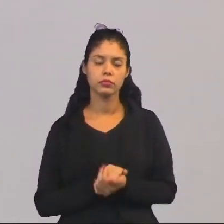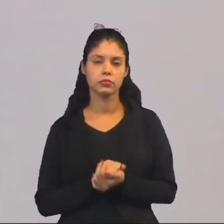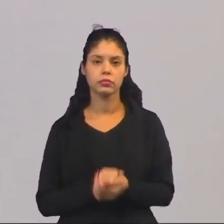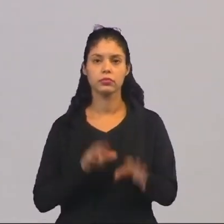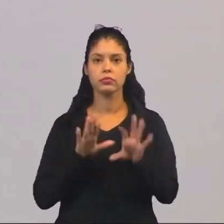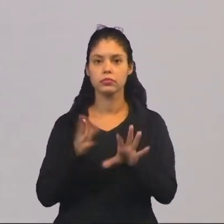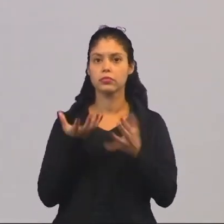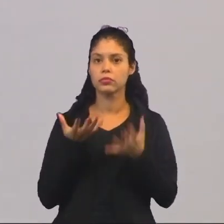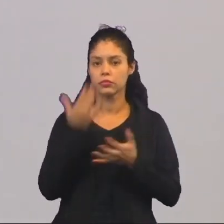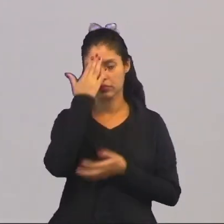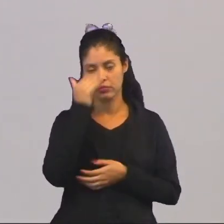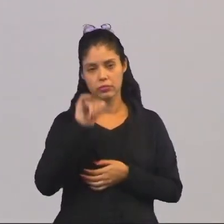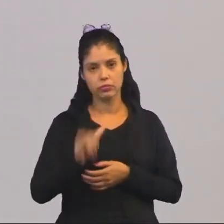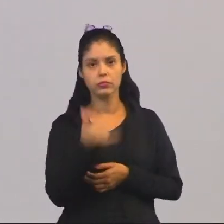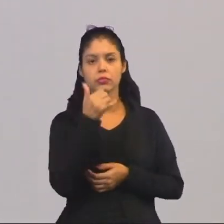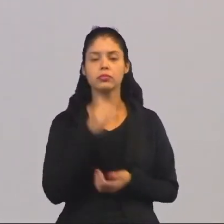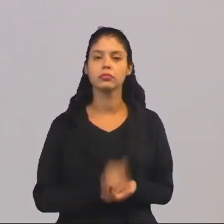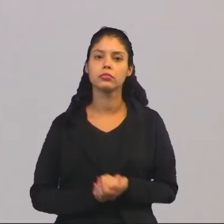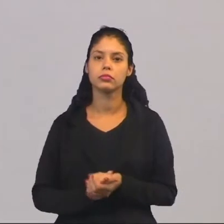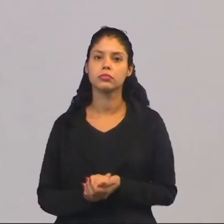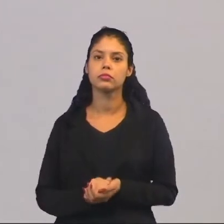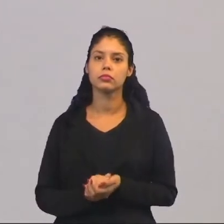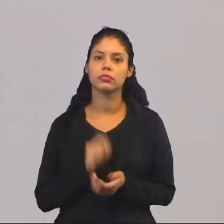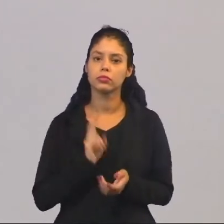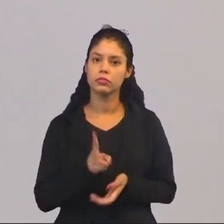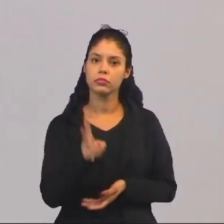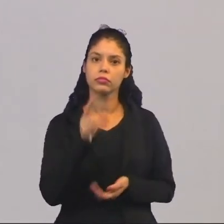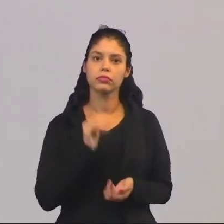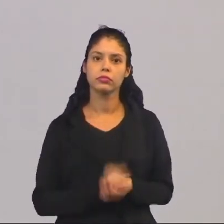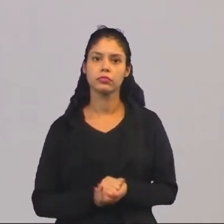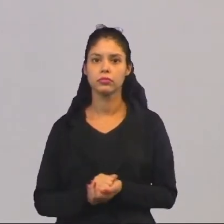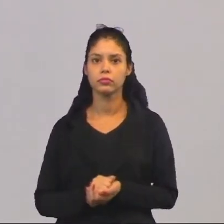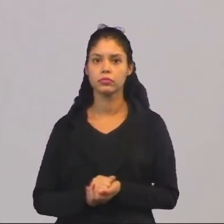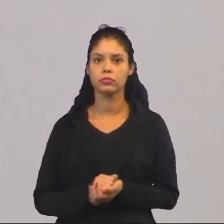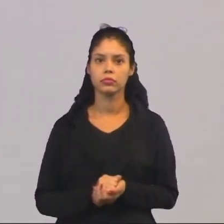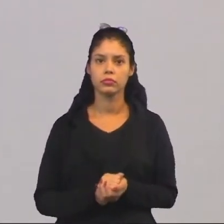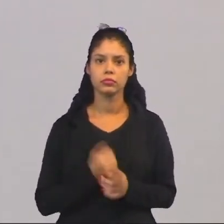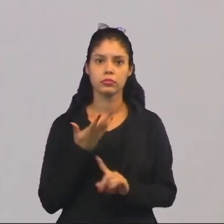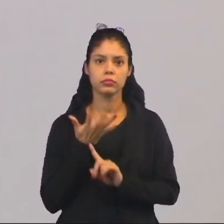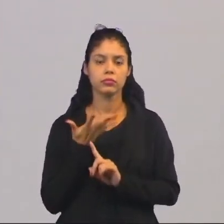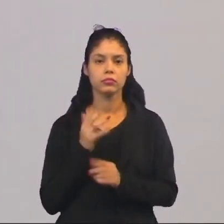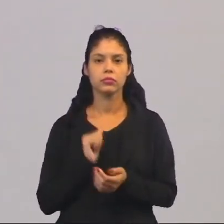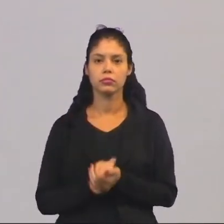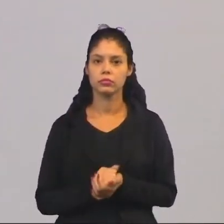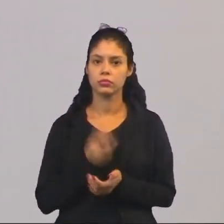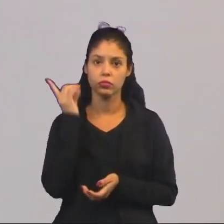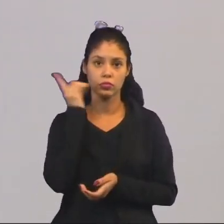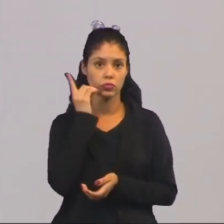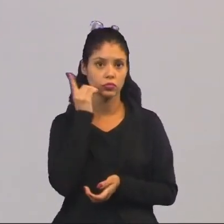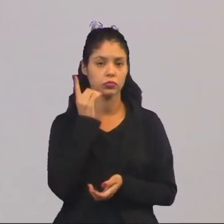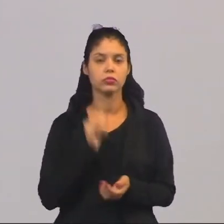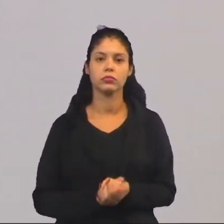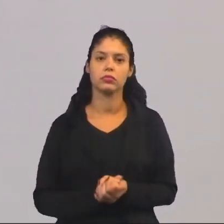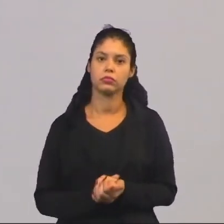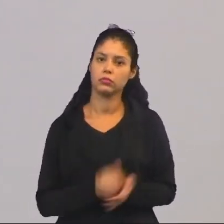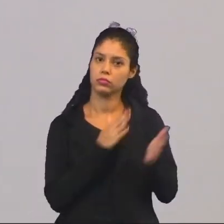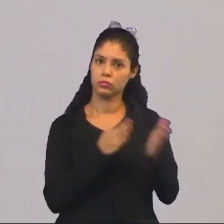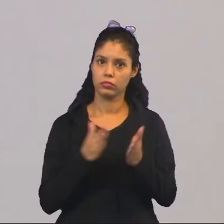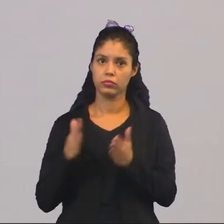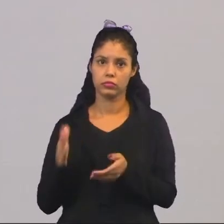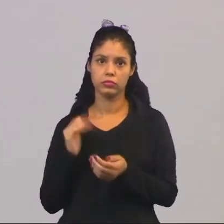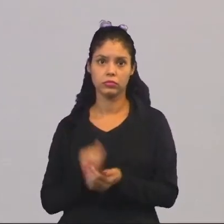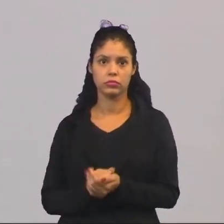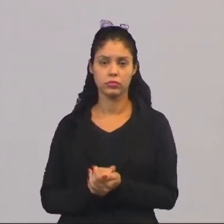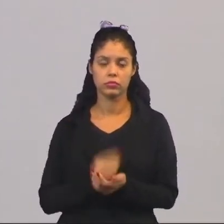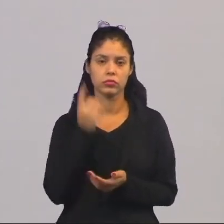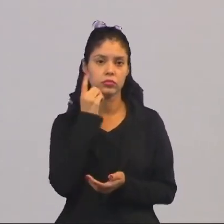que quer se aproveitar disso, dessa grande dependência, dessa conexão várias horas por dia, para você passar a viver nesse